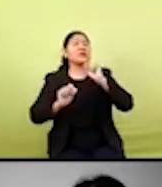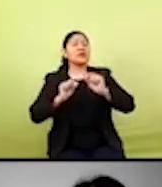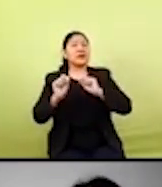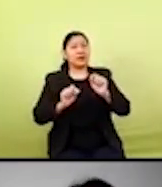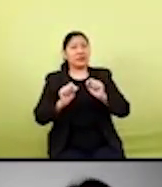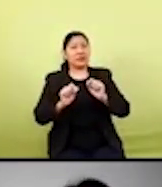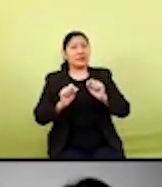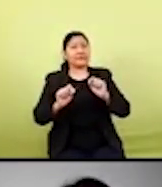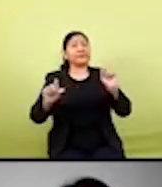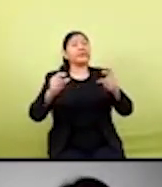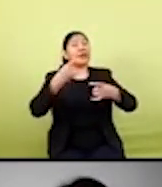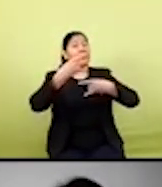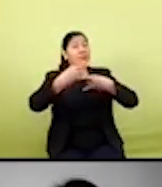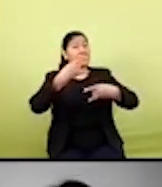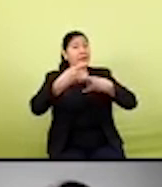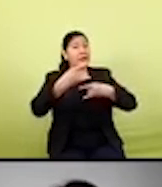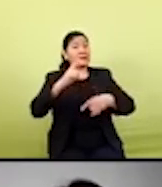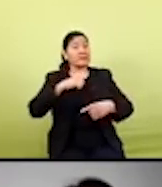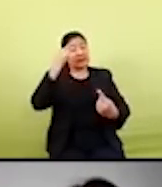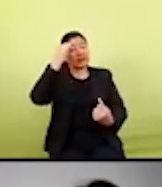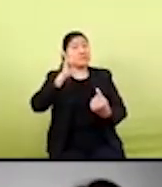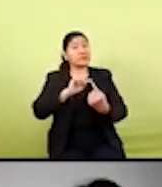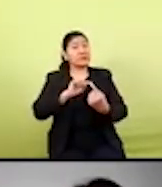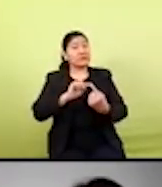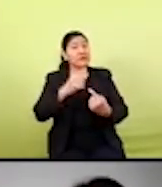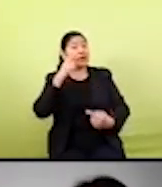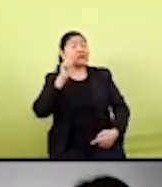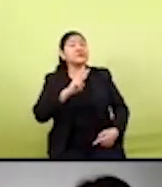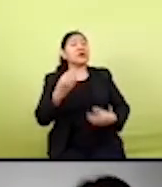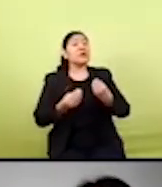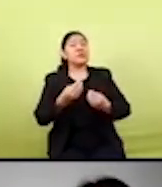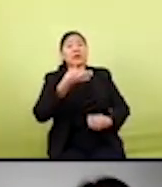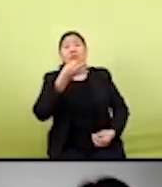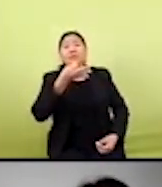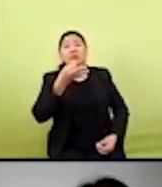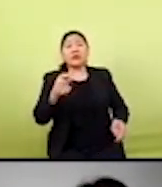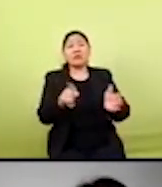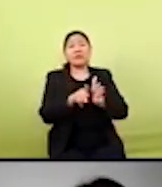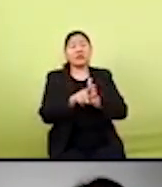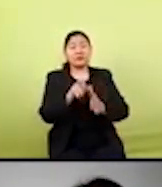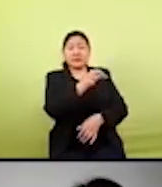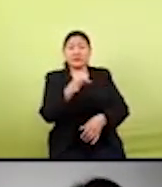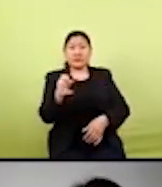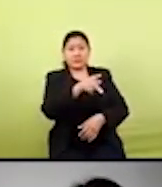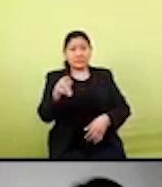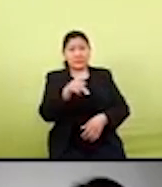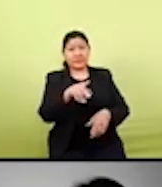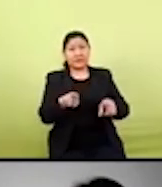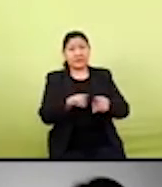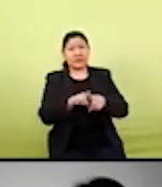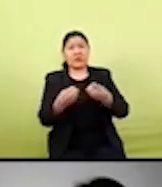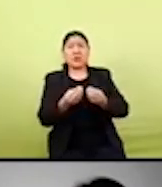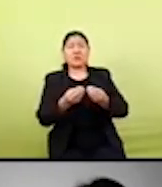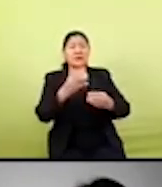da live, é alientar a reflexão crítica, né, entre os professores e a comunidade escolar sobre essa violência